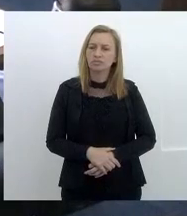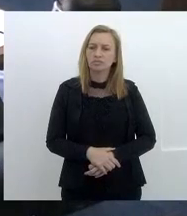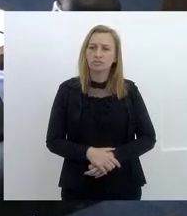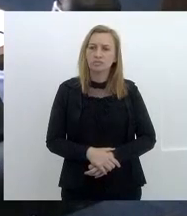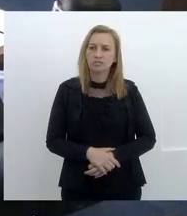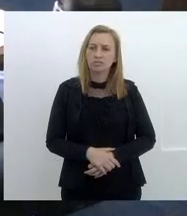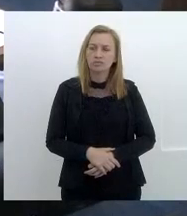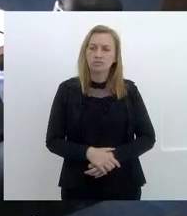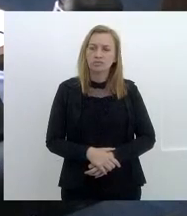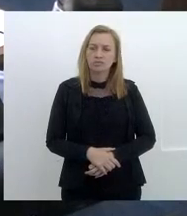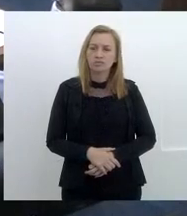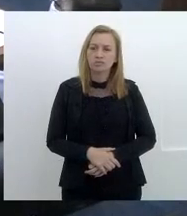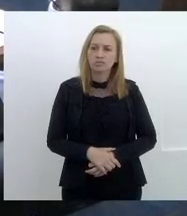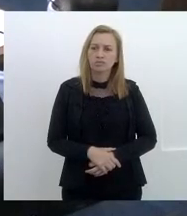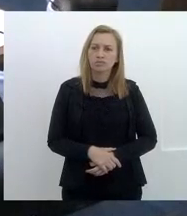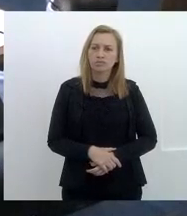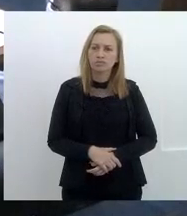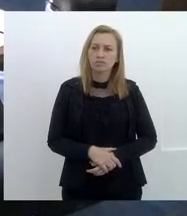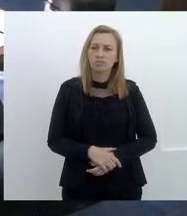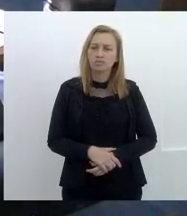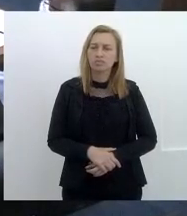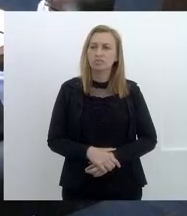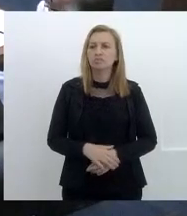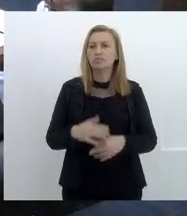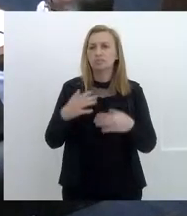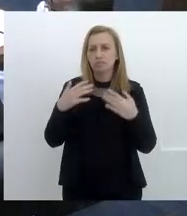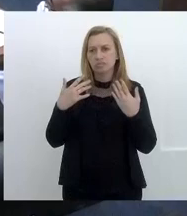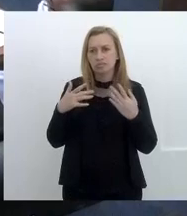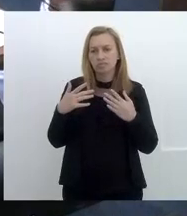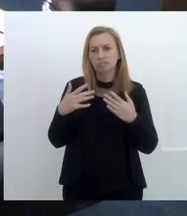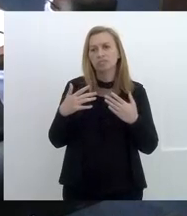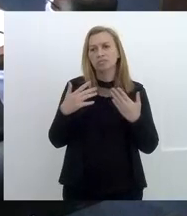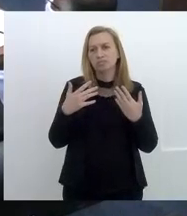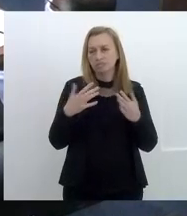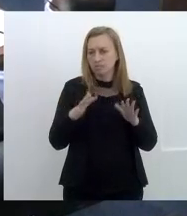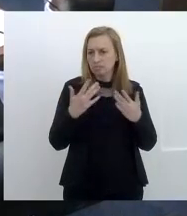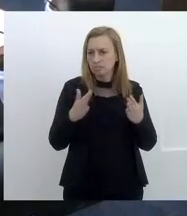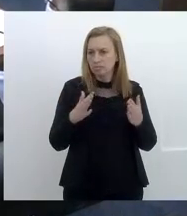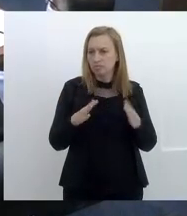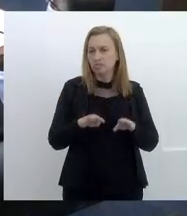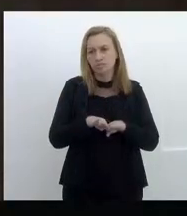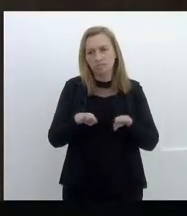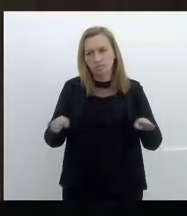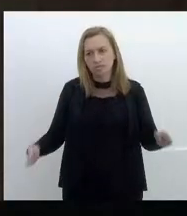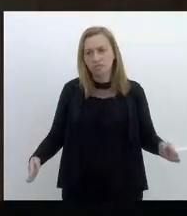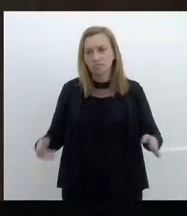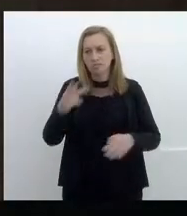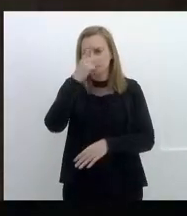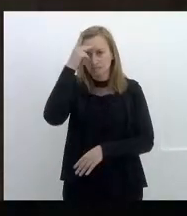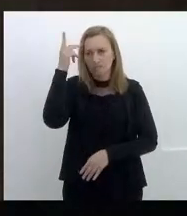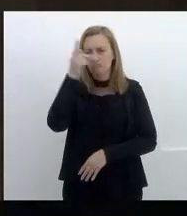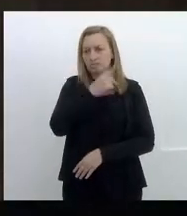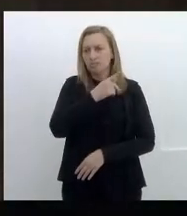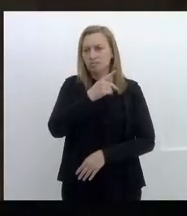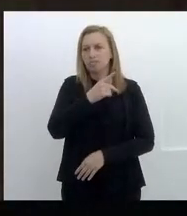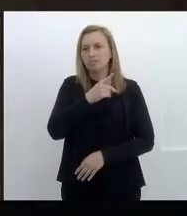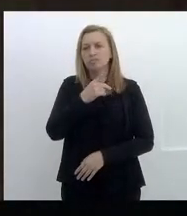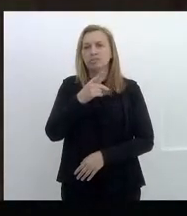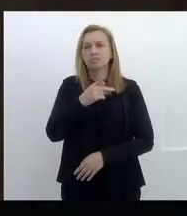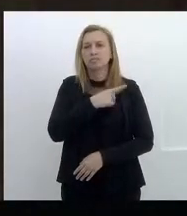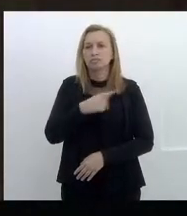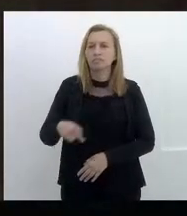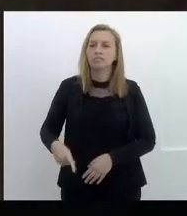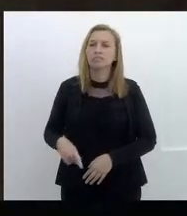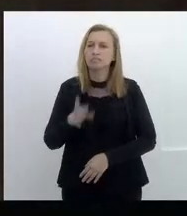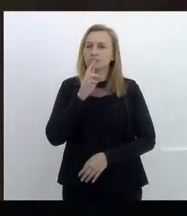né eu vou cumprimentar a mesa e na pessoa do presidente Deputado Rodrigo